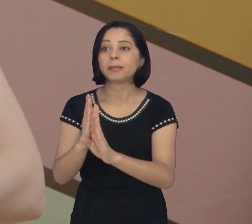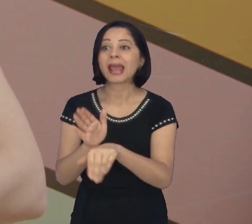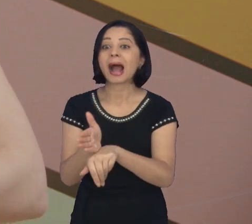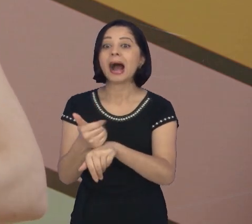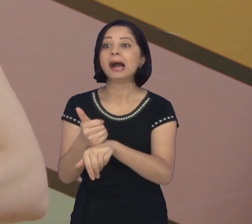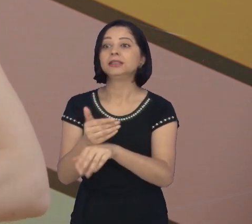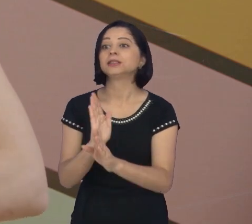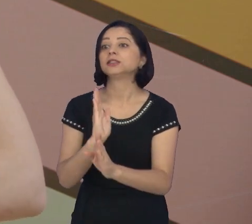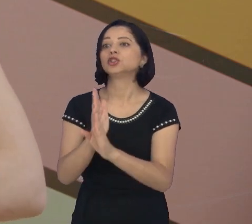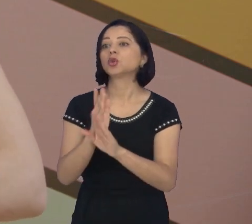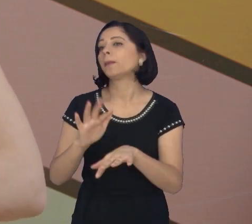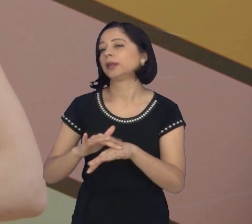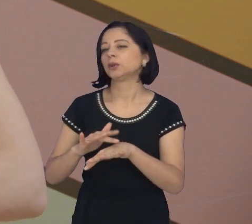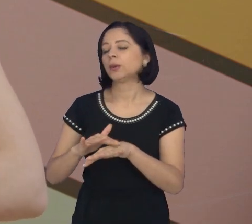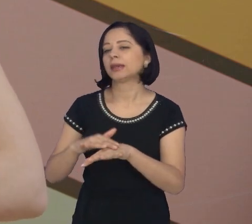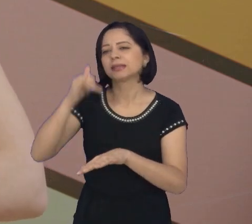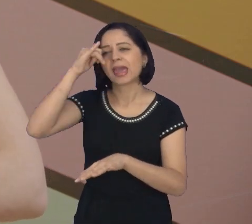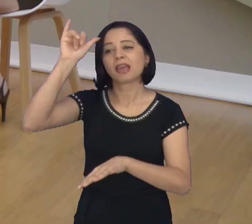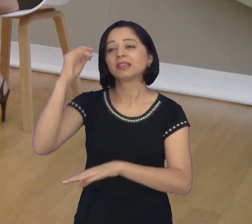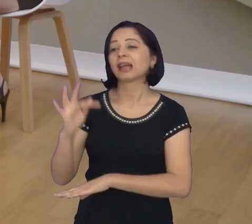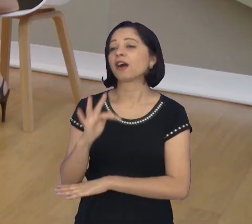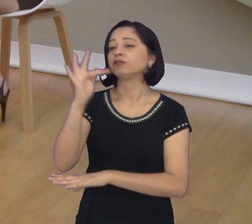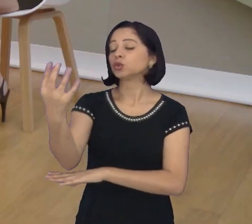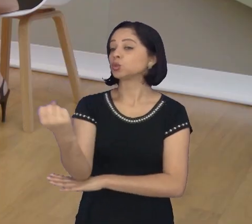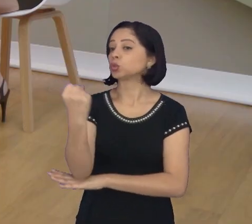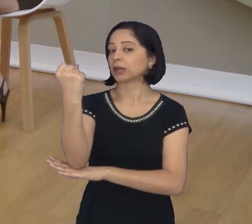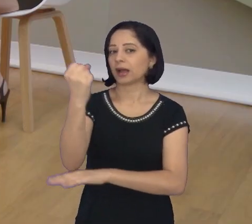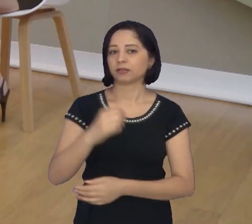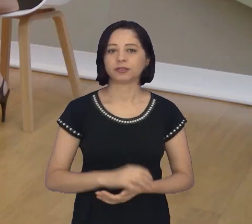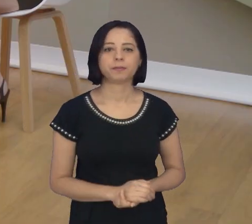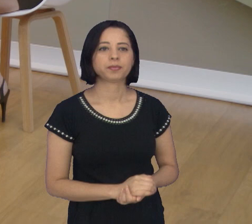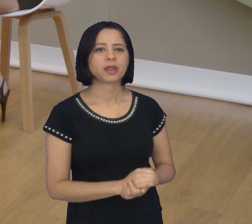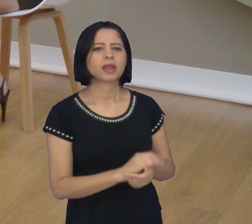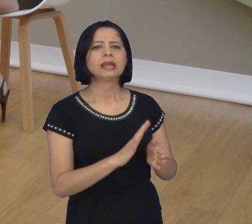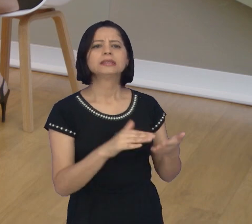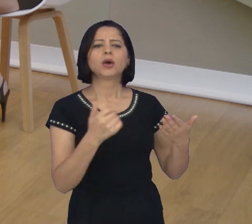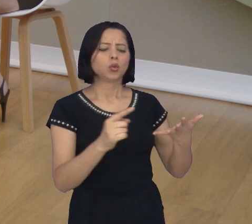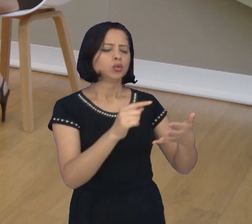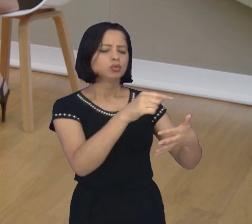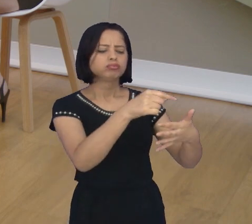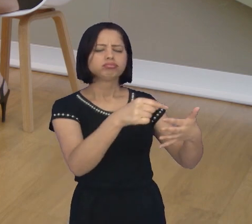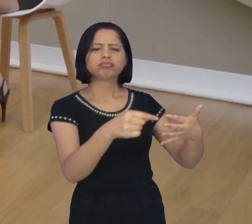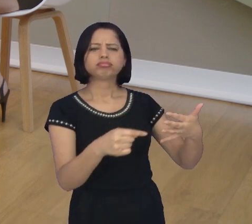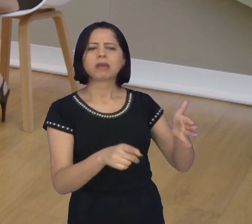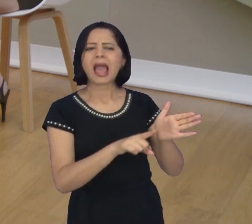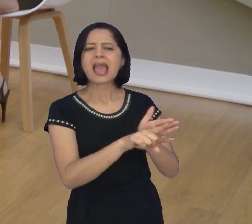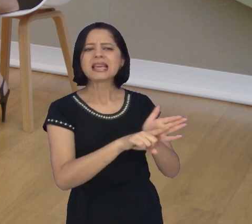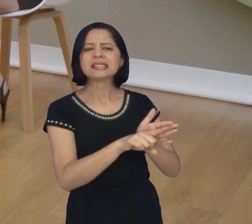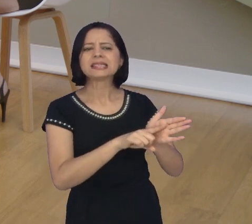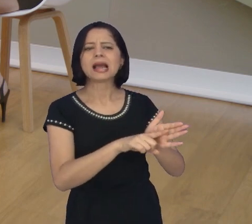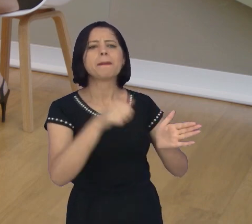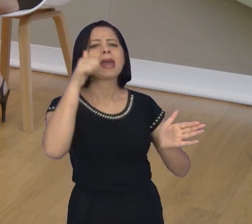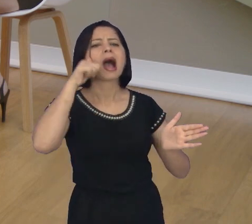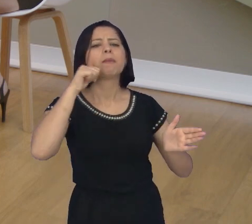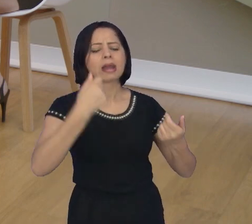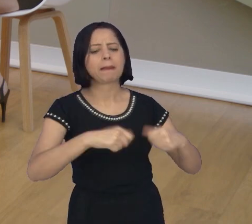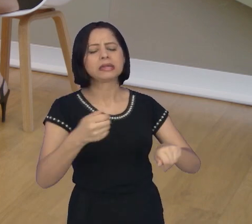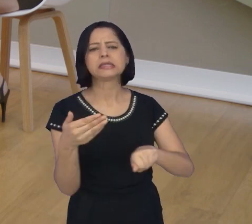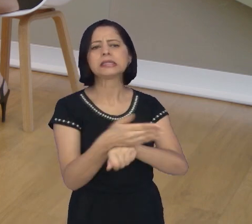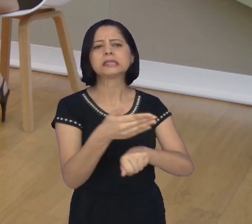e intervir evitando complicações. Tá certo. E quais são os principais exames ou todos os exames que a mulher deve